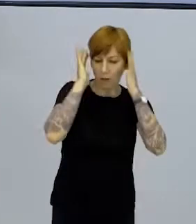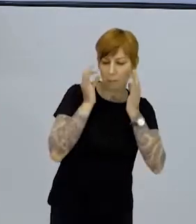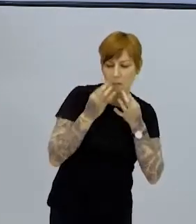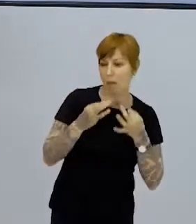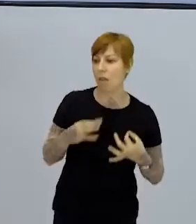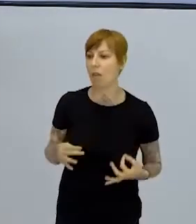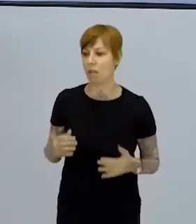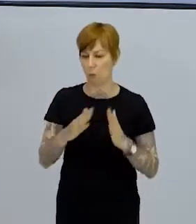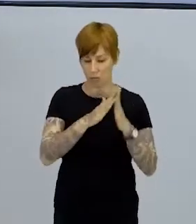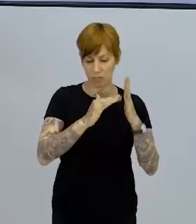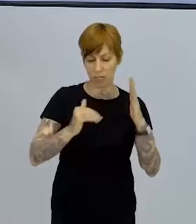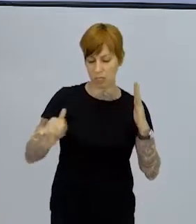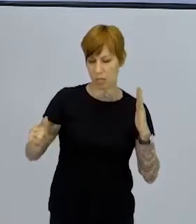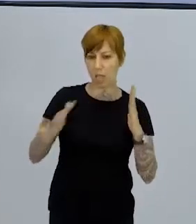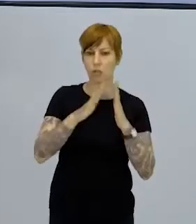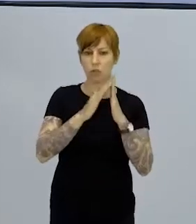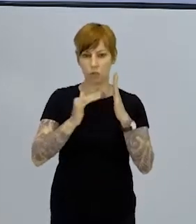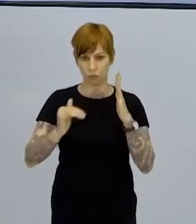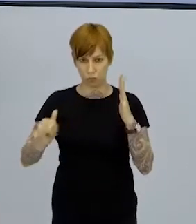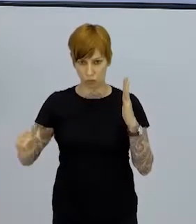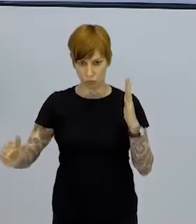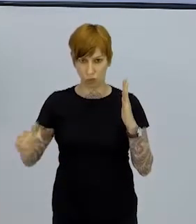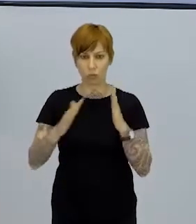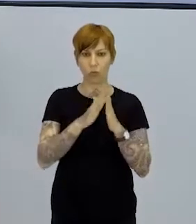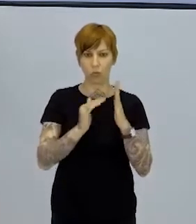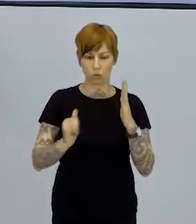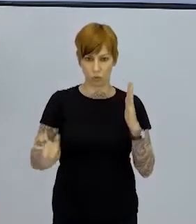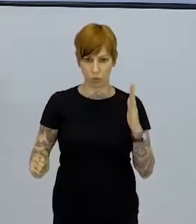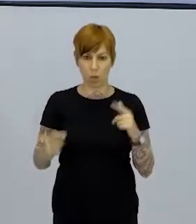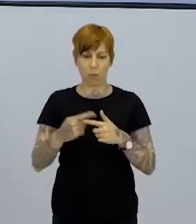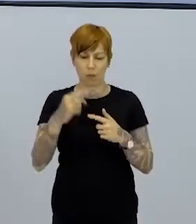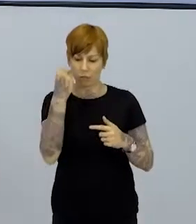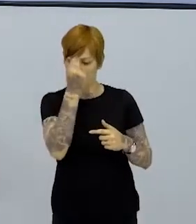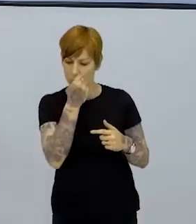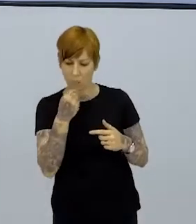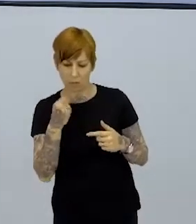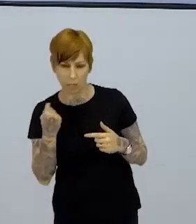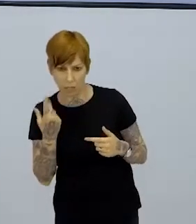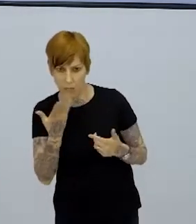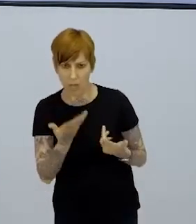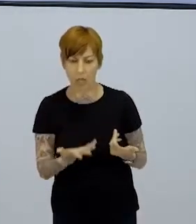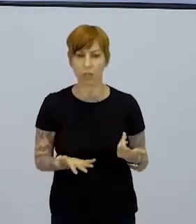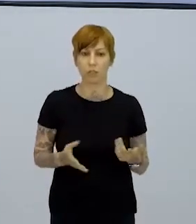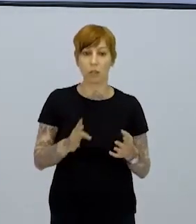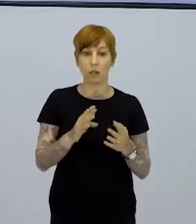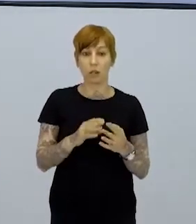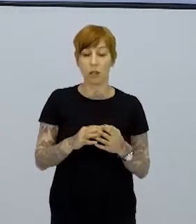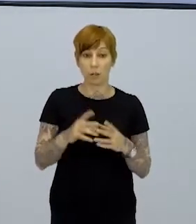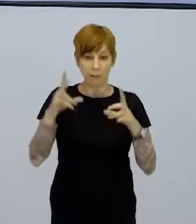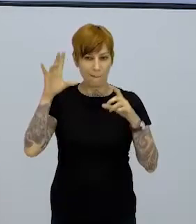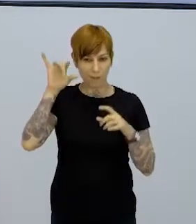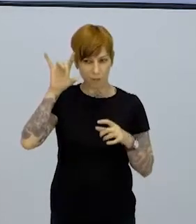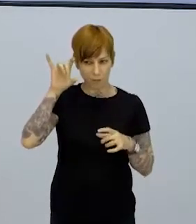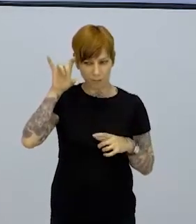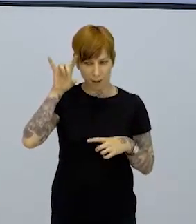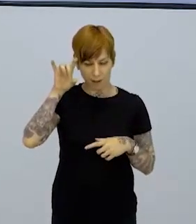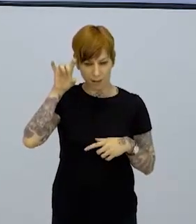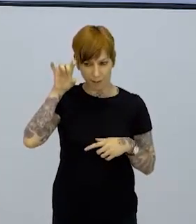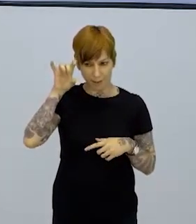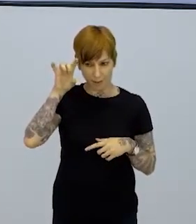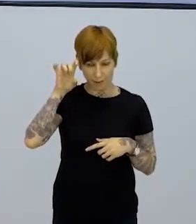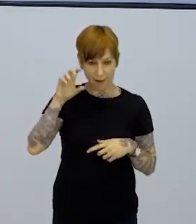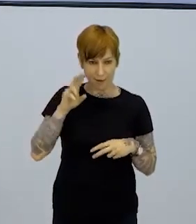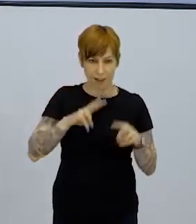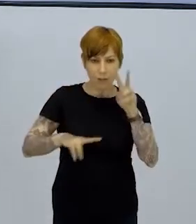lá do Instagram, né? Que são por causa da maquiagem, da roupa, mas elas são um estilo visual, é um estilo